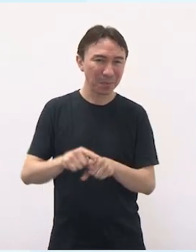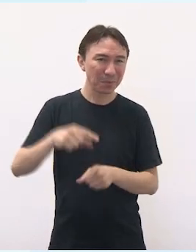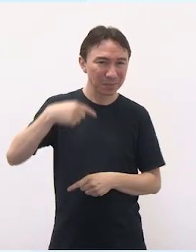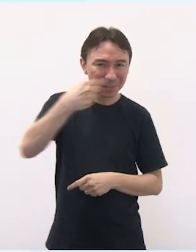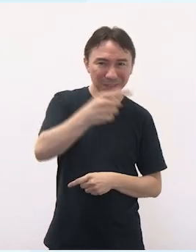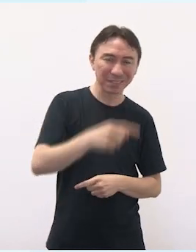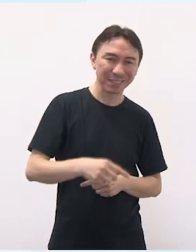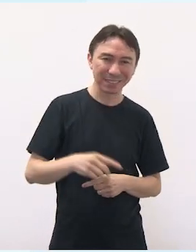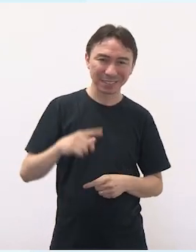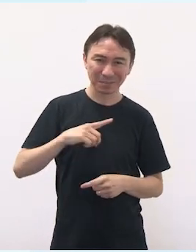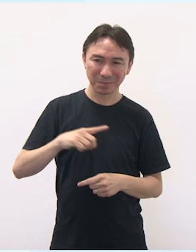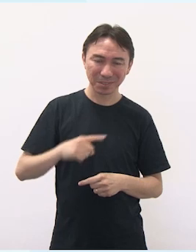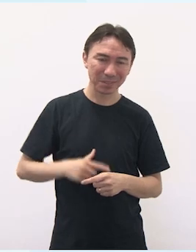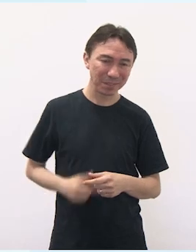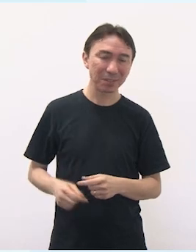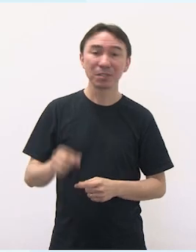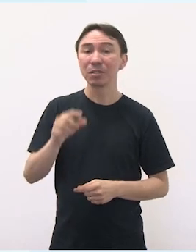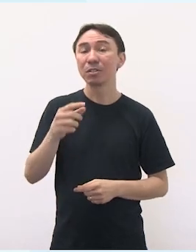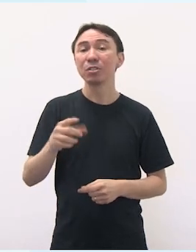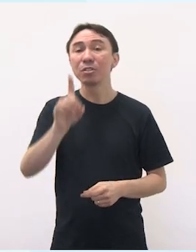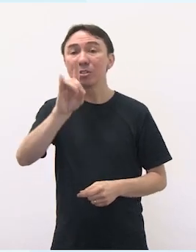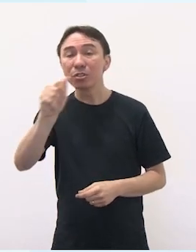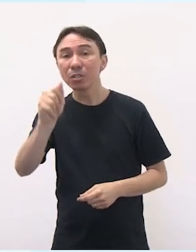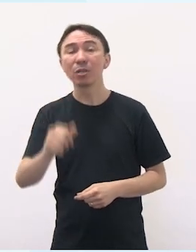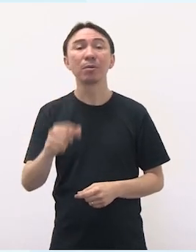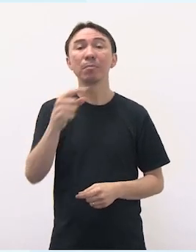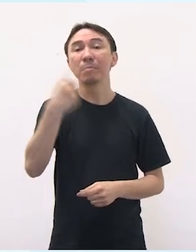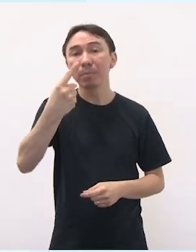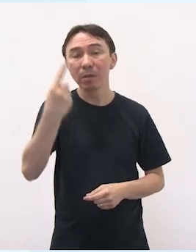né, porque isso não precisa ficar e não deve ficar